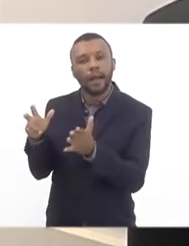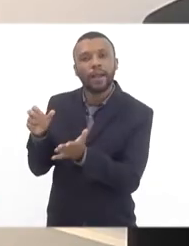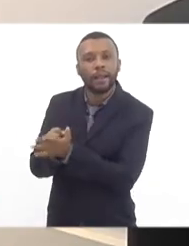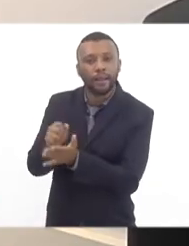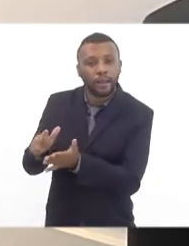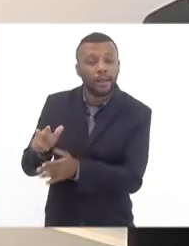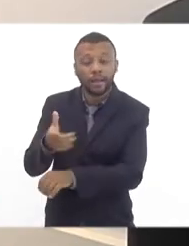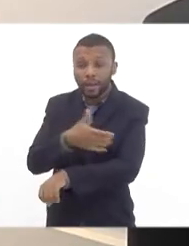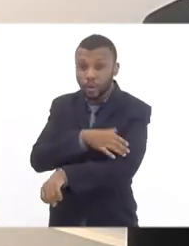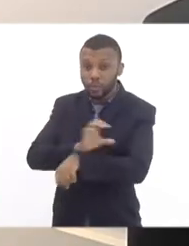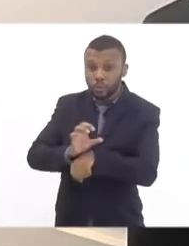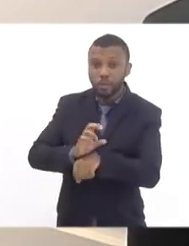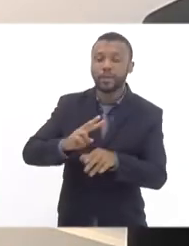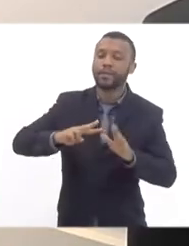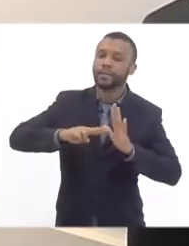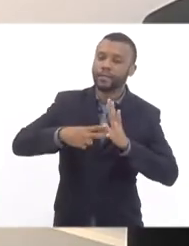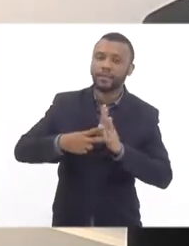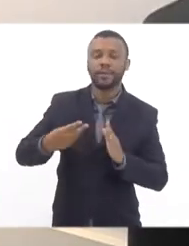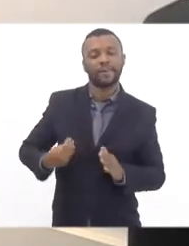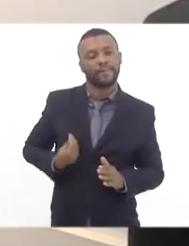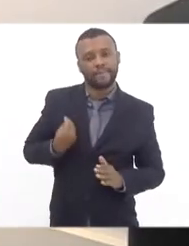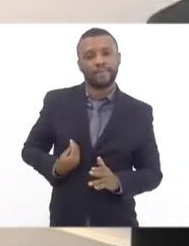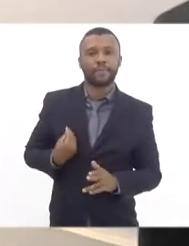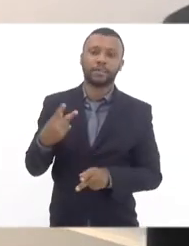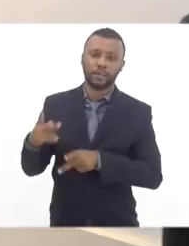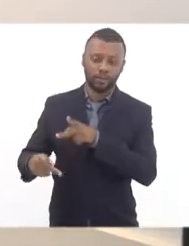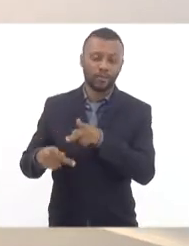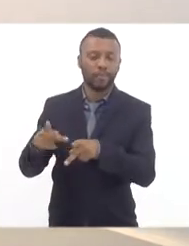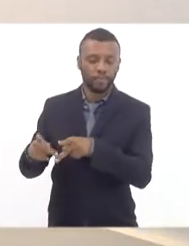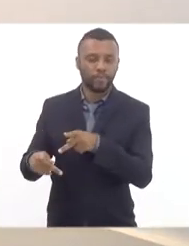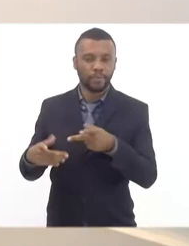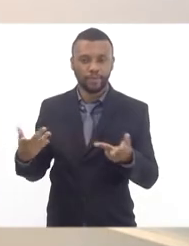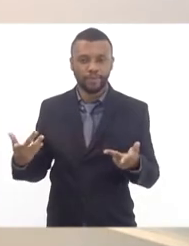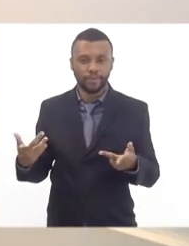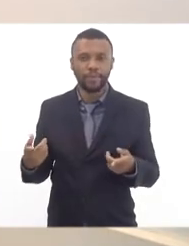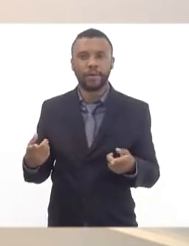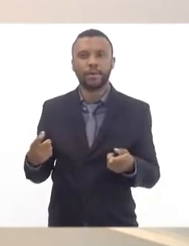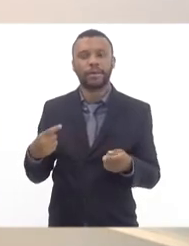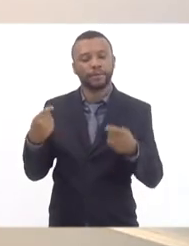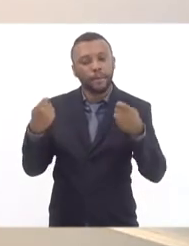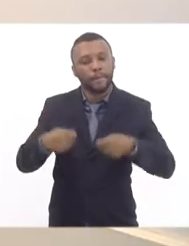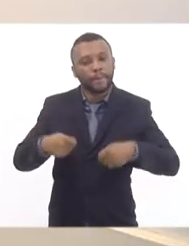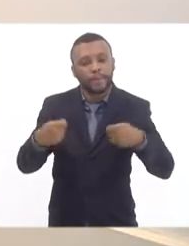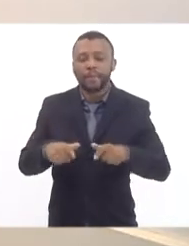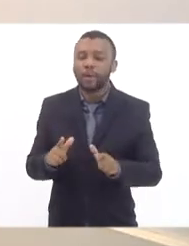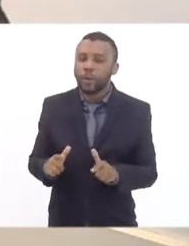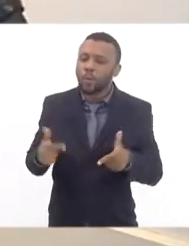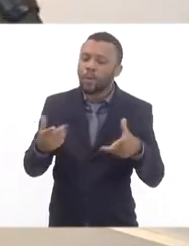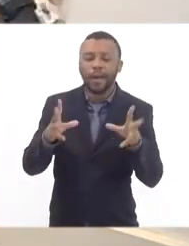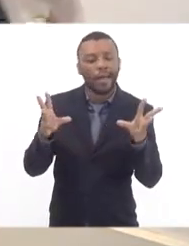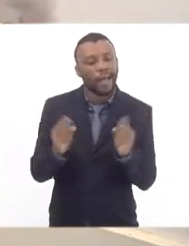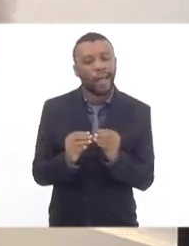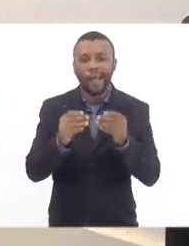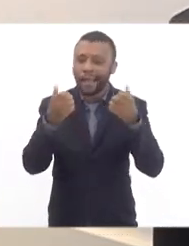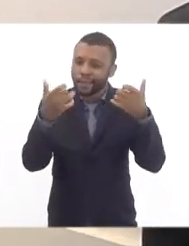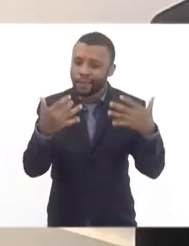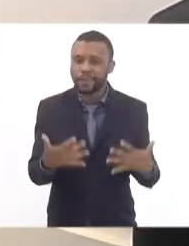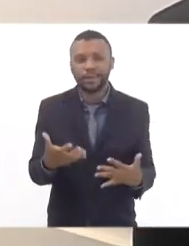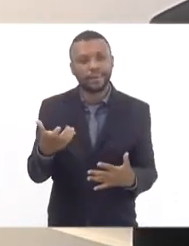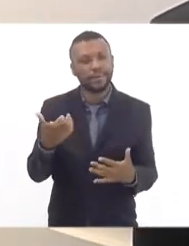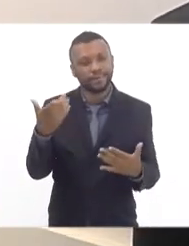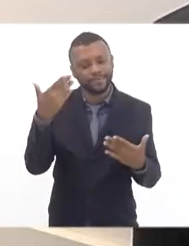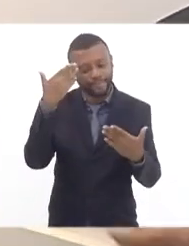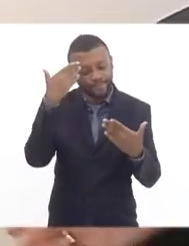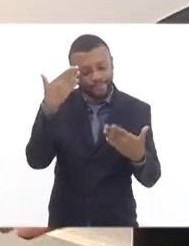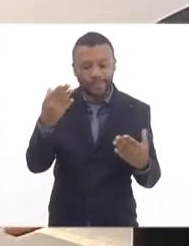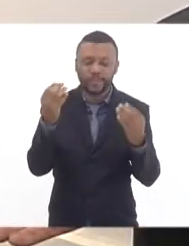é vida. É vida de um povo que precisa pulsar. Tá? Acho que era isso que eu queria falar.